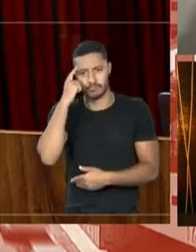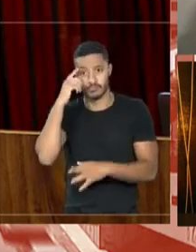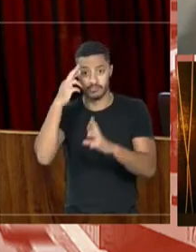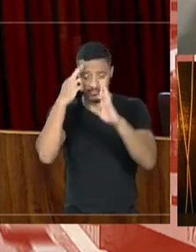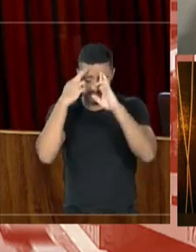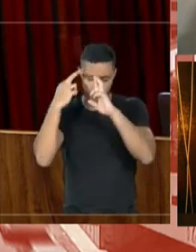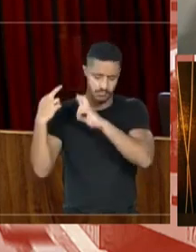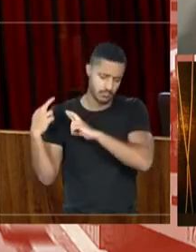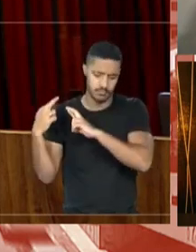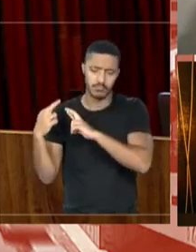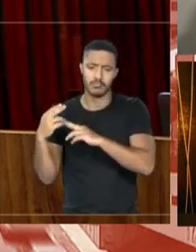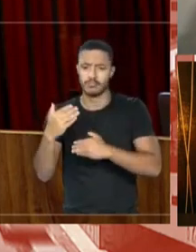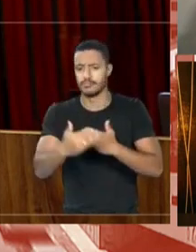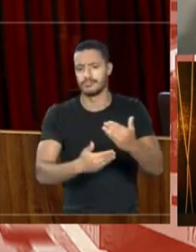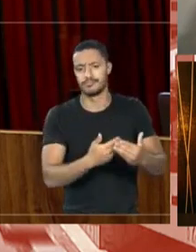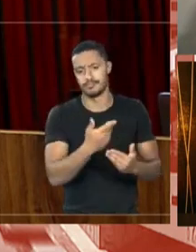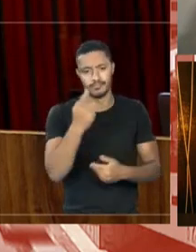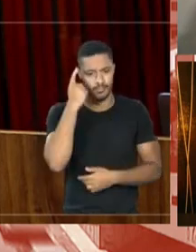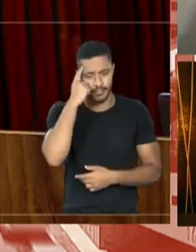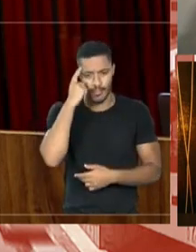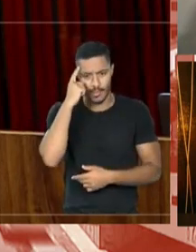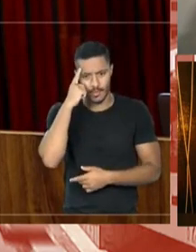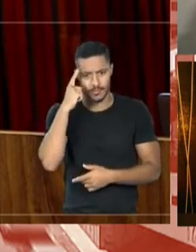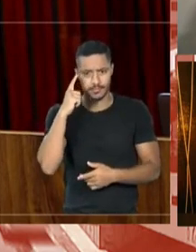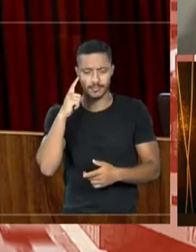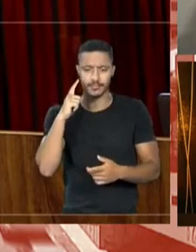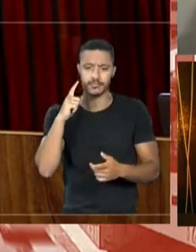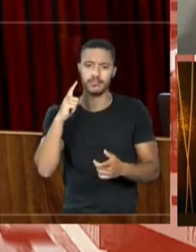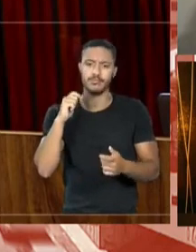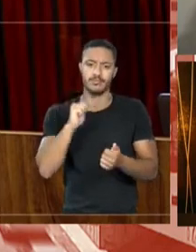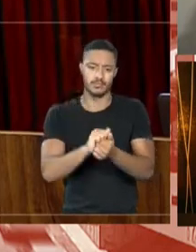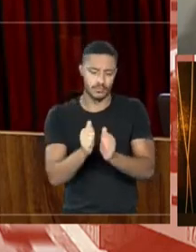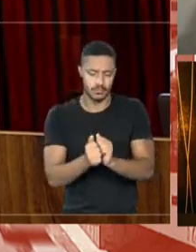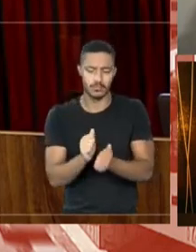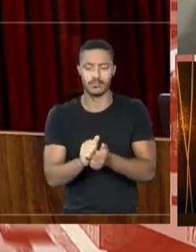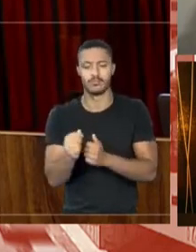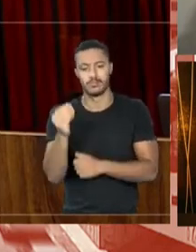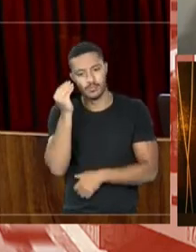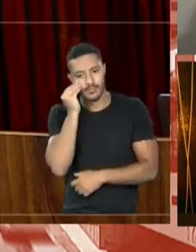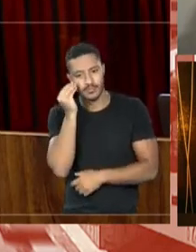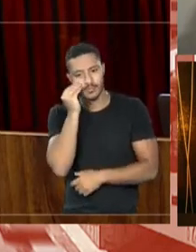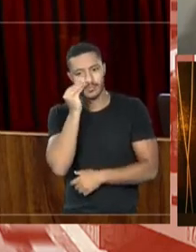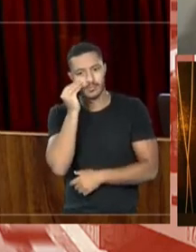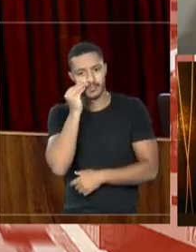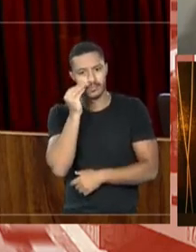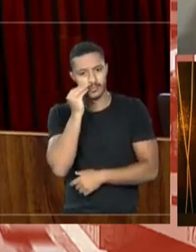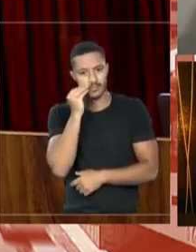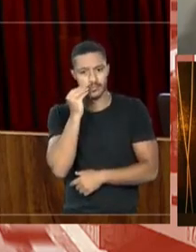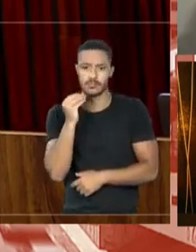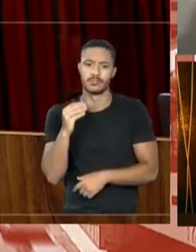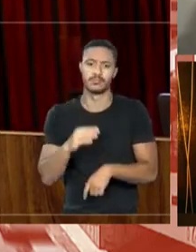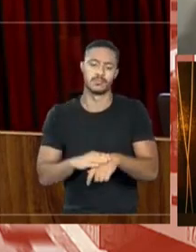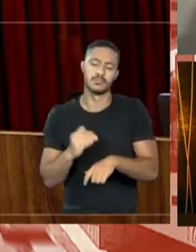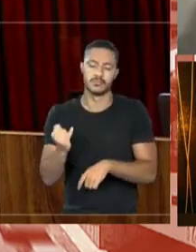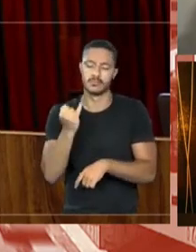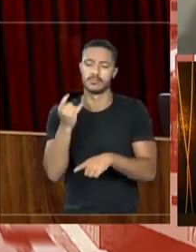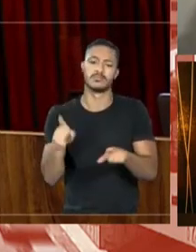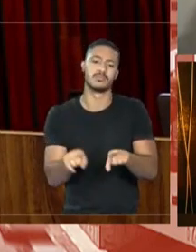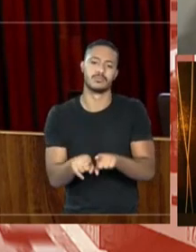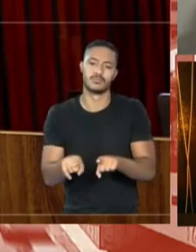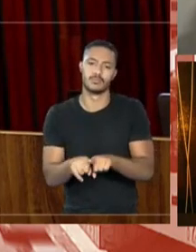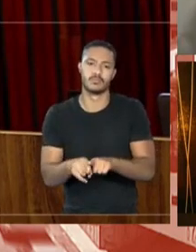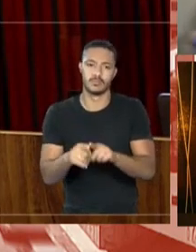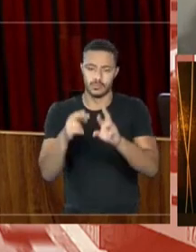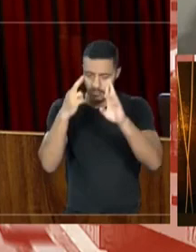uma coisa que a gente utiliza no direito chamada arrependimento eficaz é quando você começa a usar os preparatórios começa